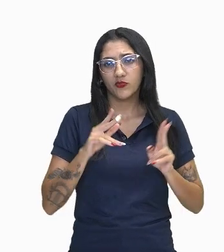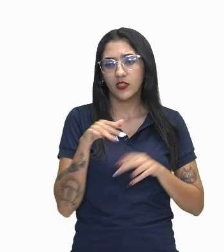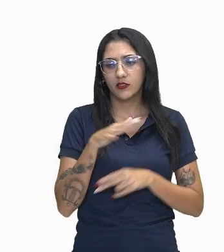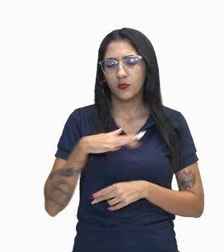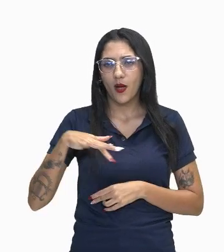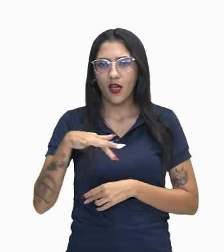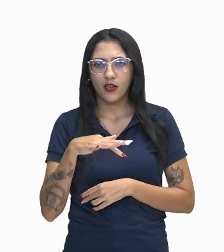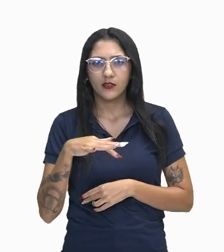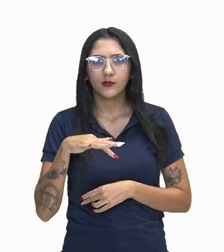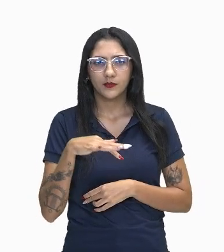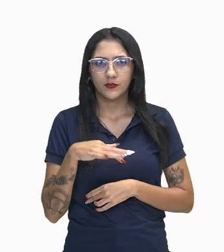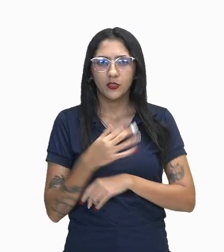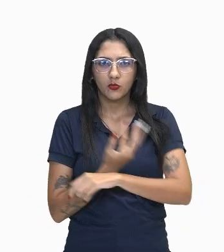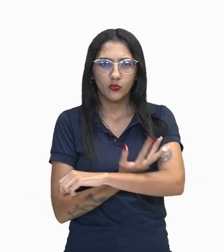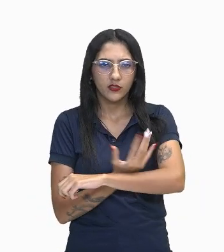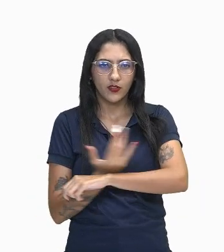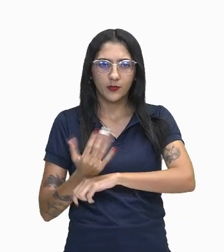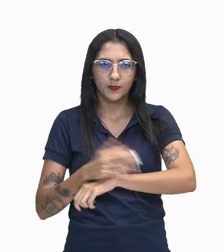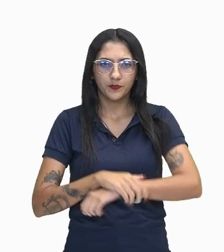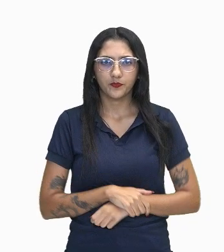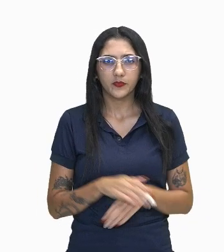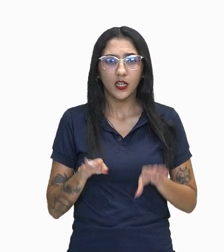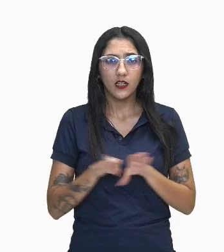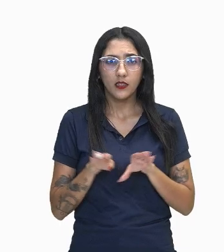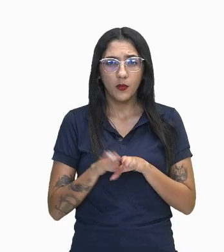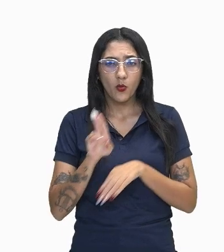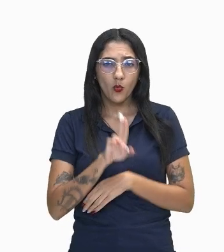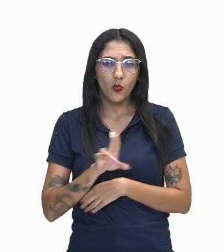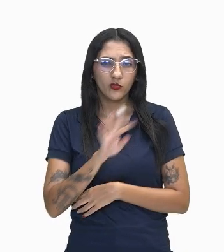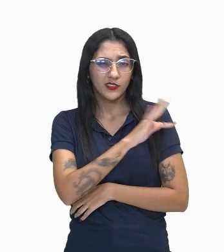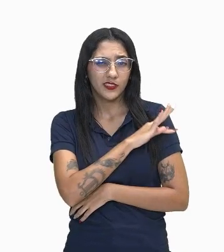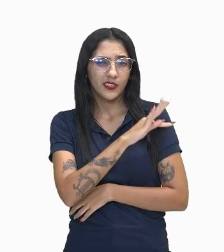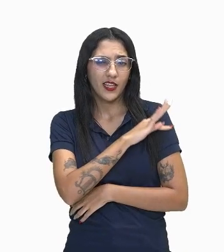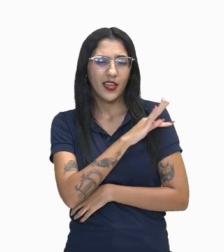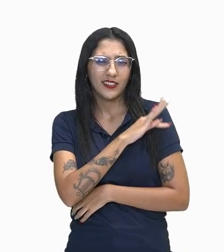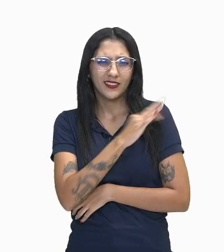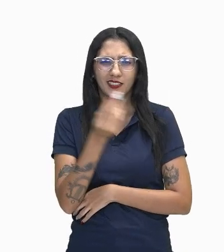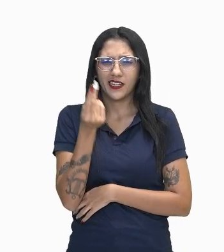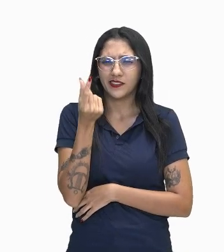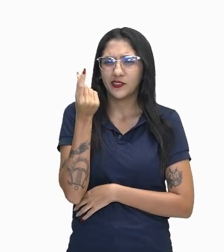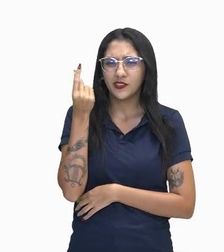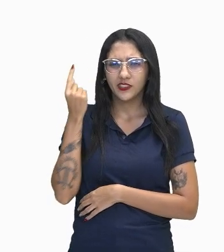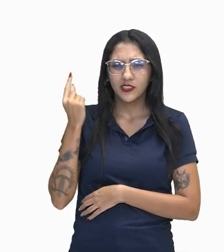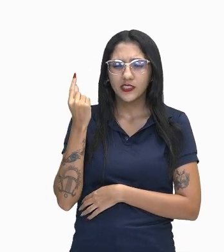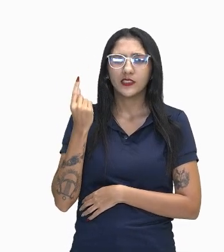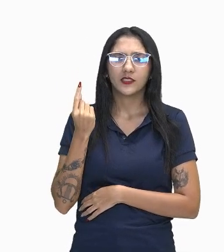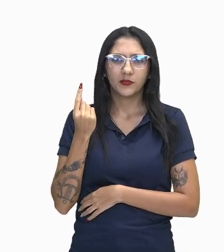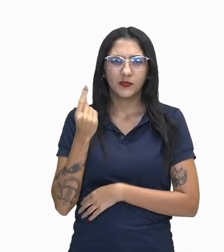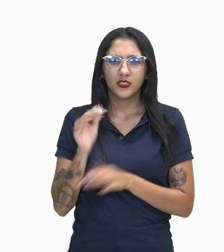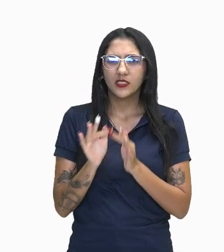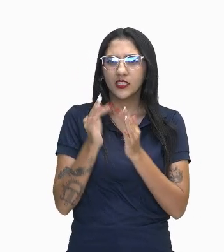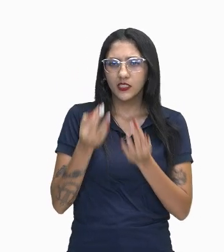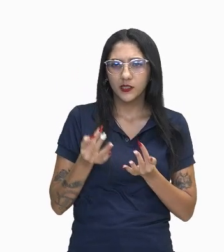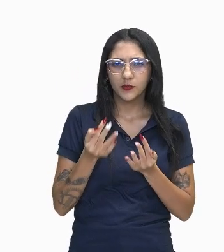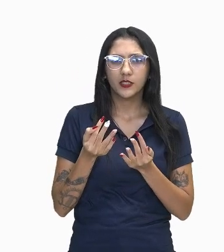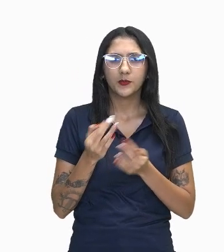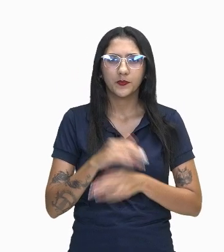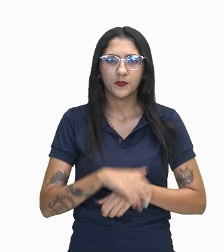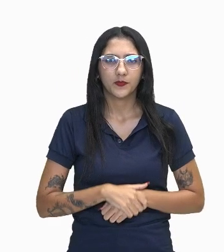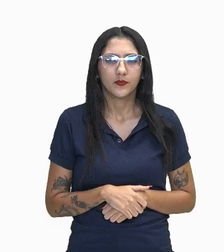sendo cultivada. O uso de técnicas rudimentares que se utiliza na produção